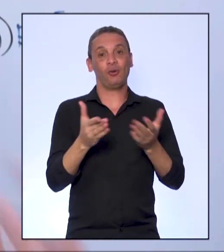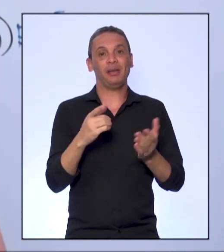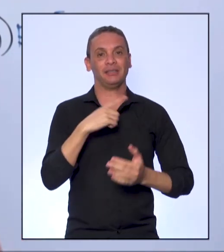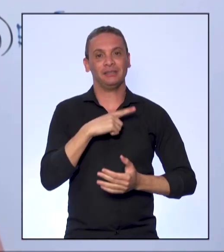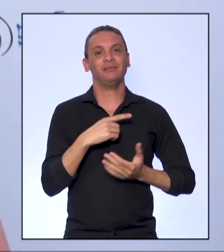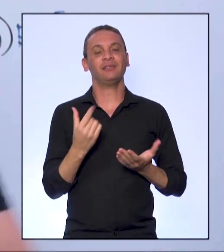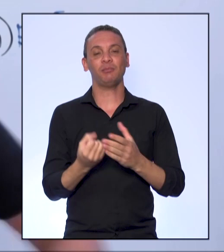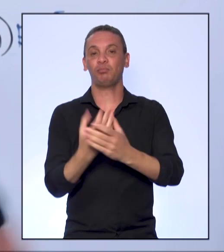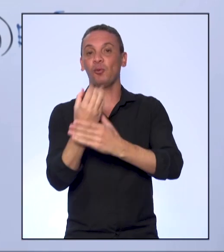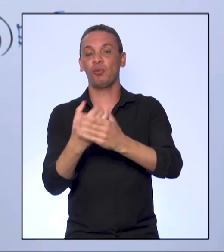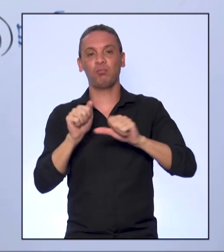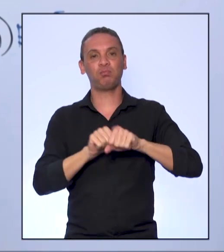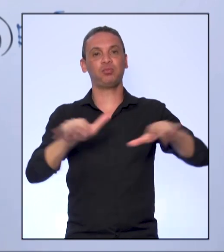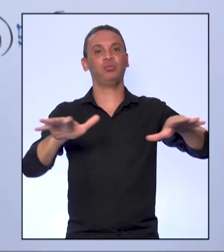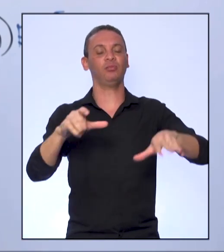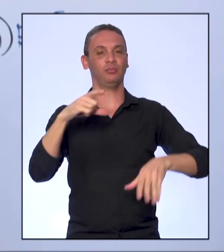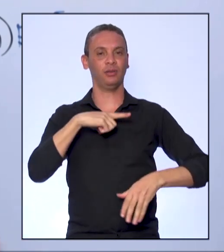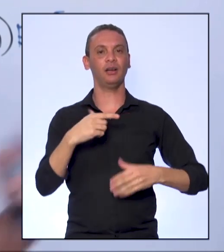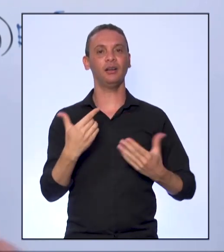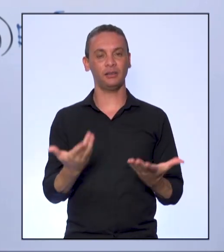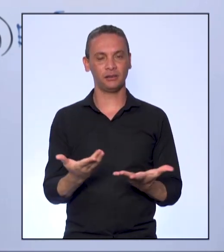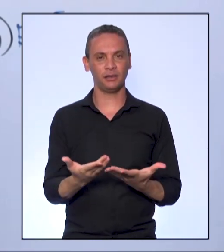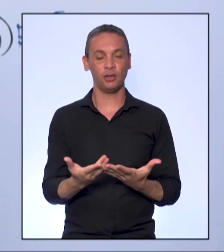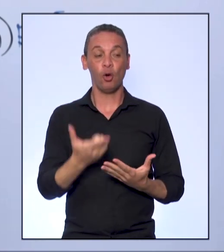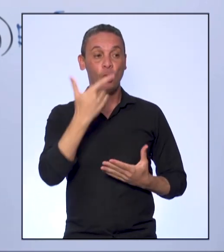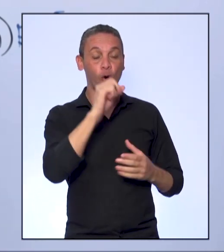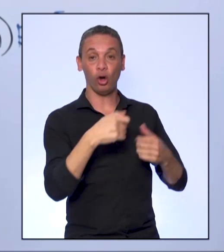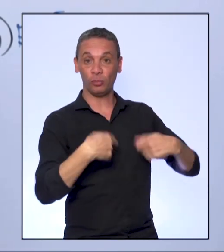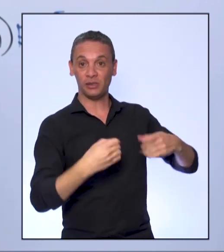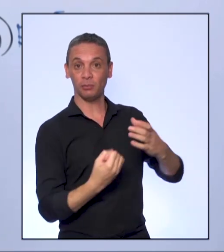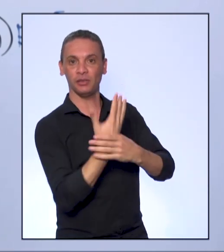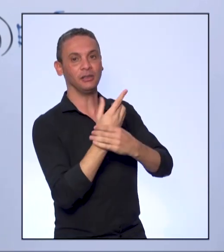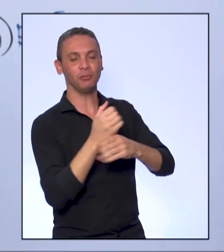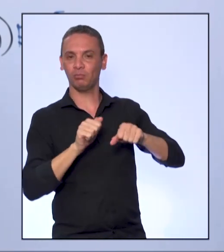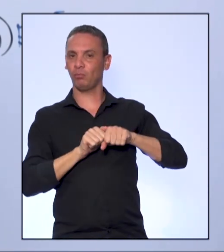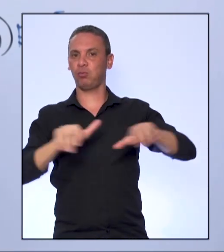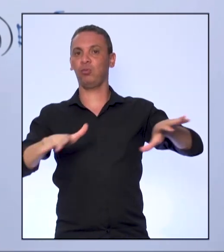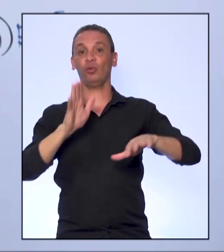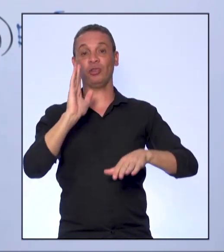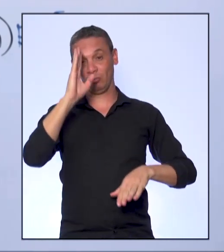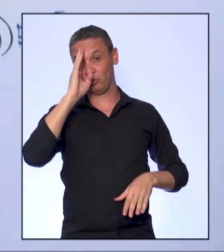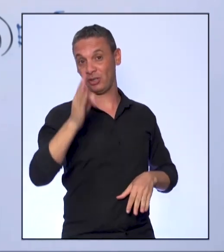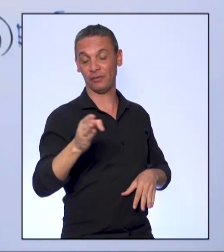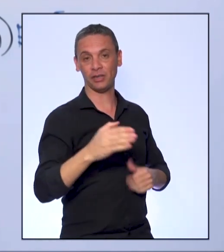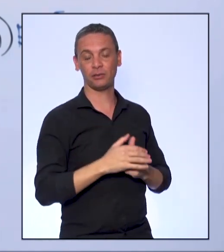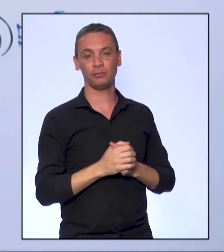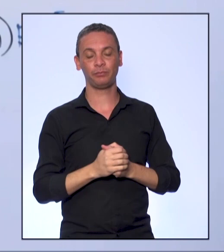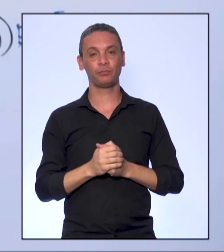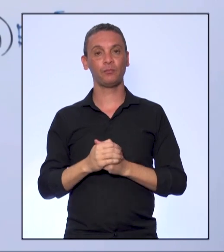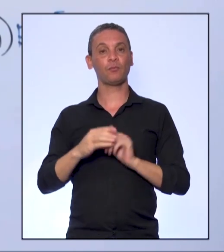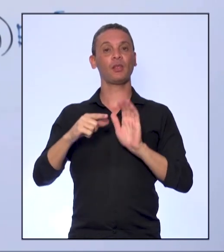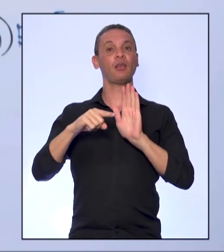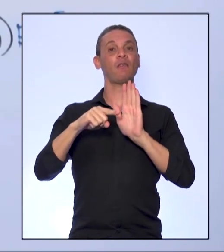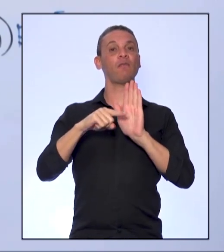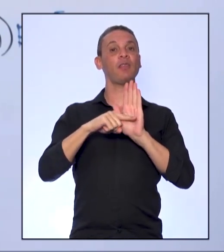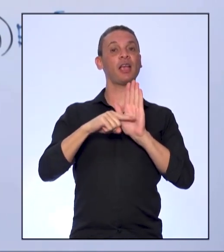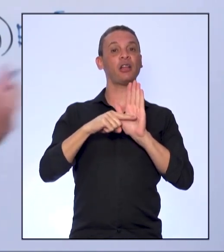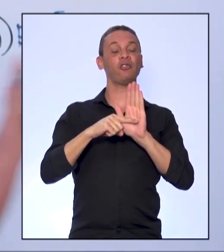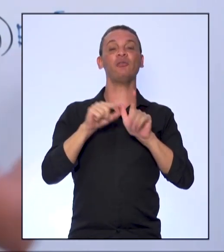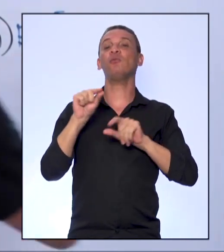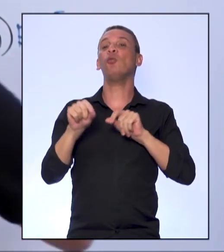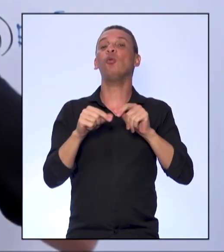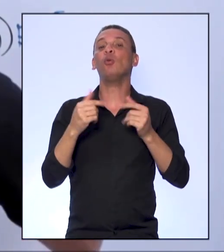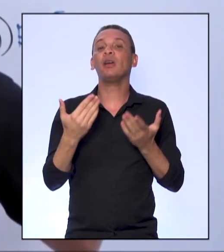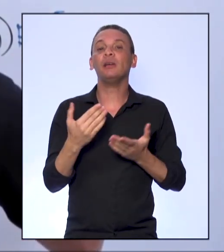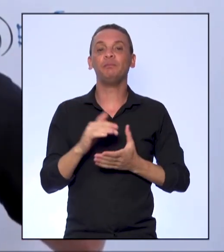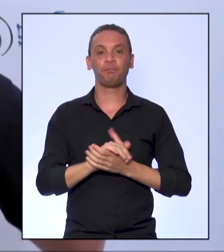Então ele já produz, não precisa de intermediário, ele já produz proteína diretamente. No caso do negativo, no caso eu posso colocar aqui o